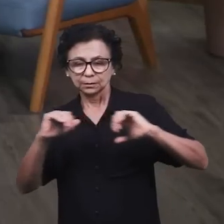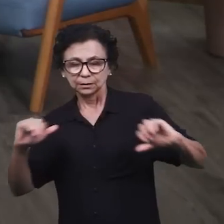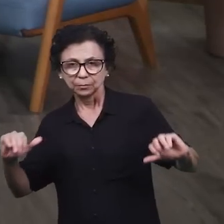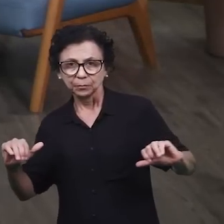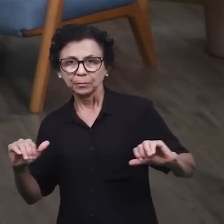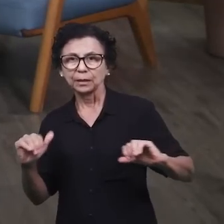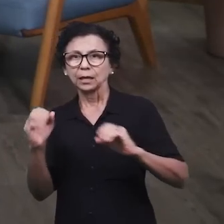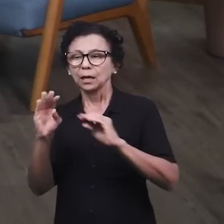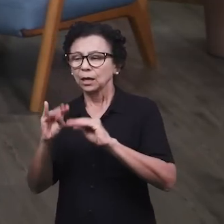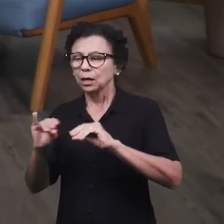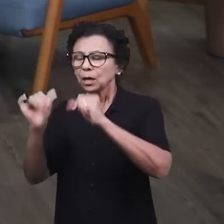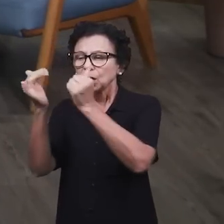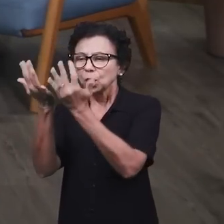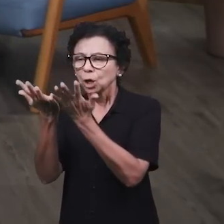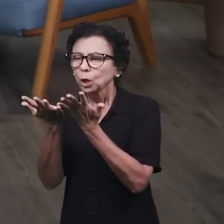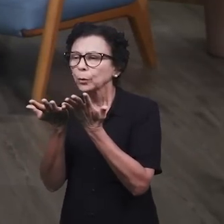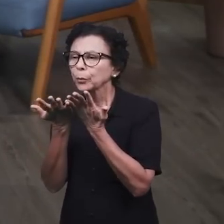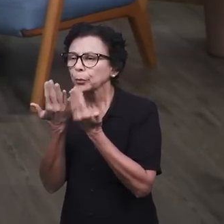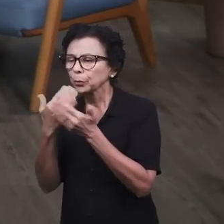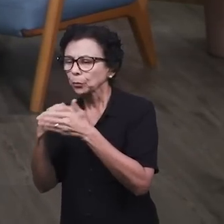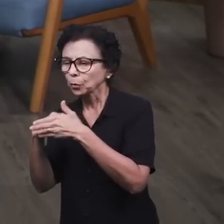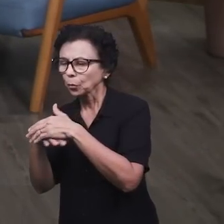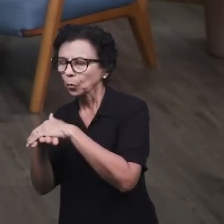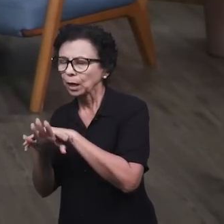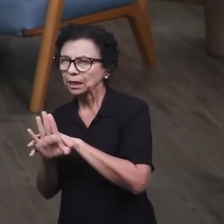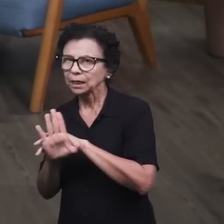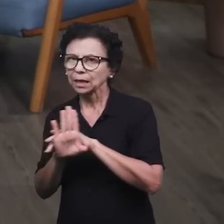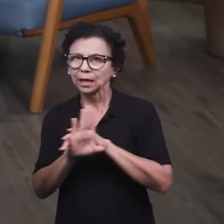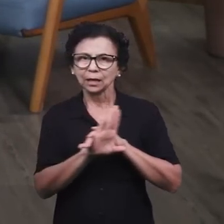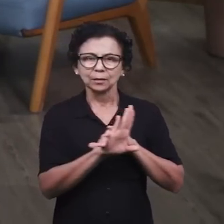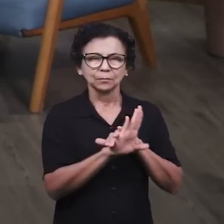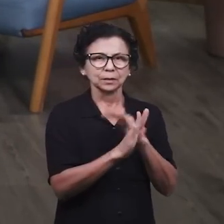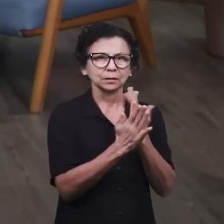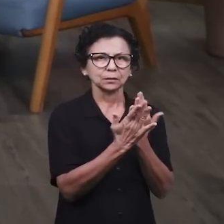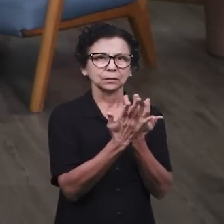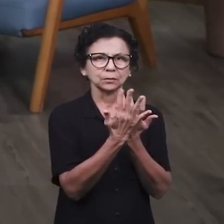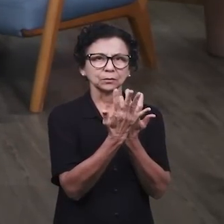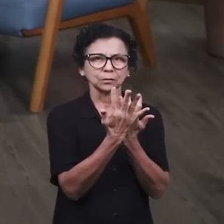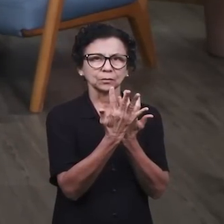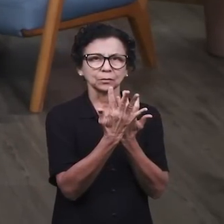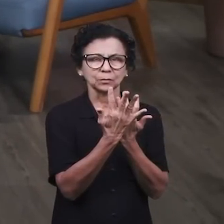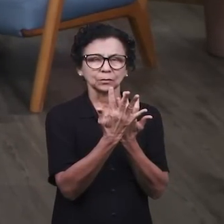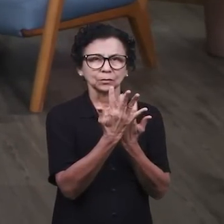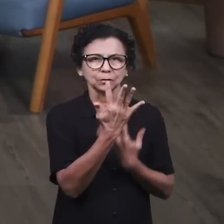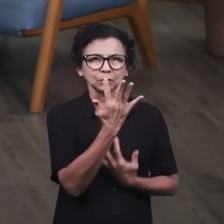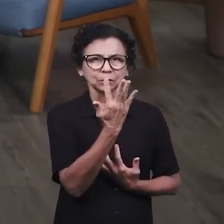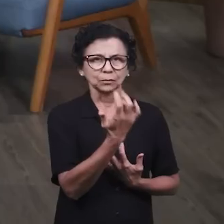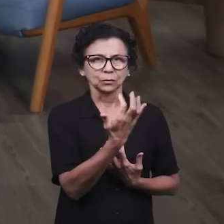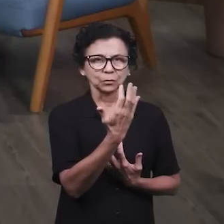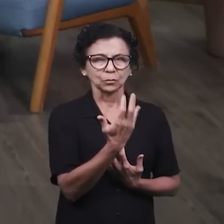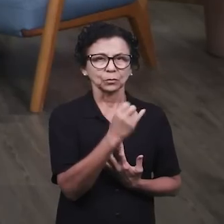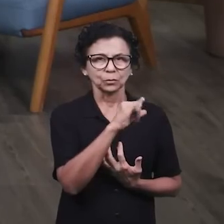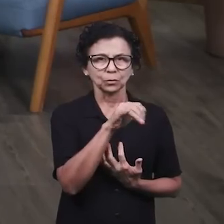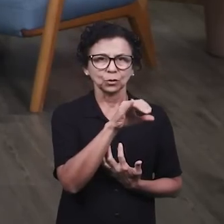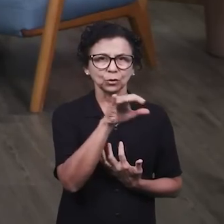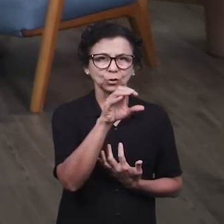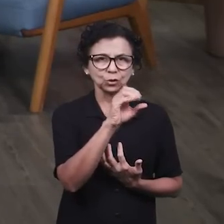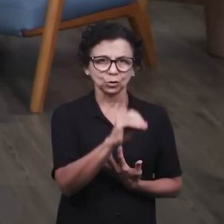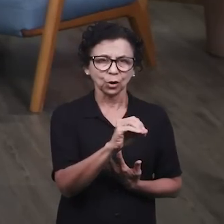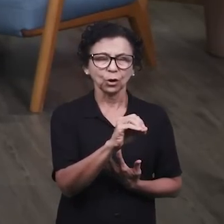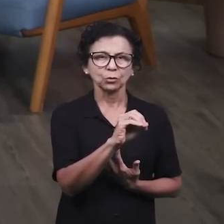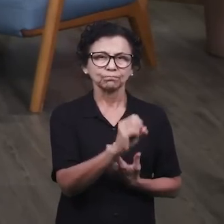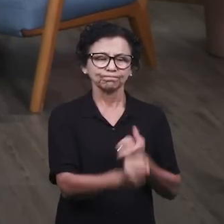texto. Porque vai ter um momento da ceifa, ou seja, da colheita. Nesse momento da ceifa vai